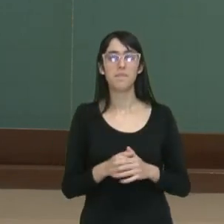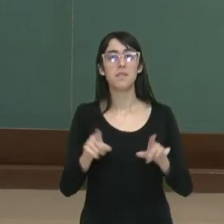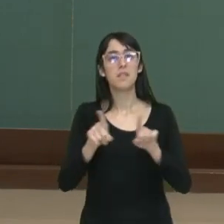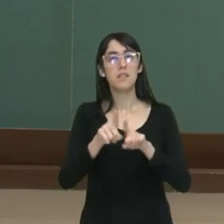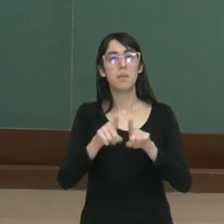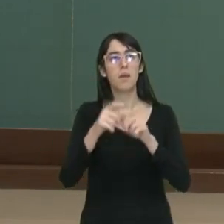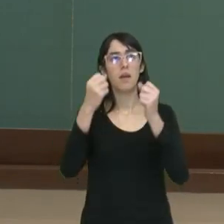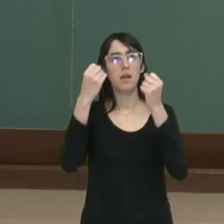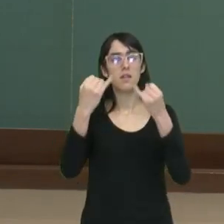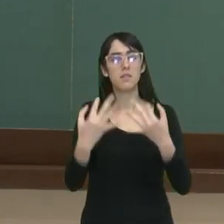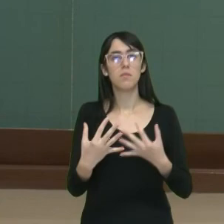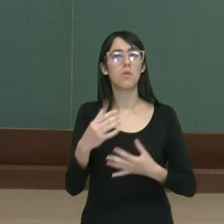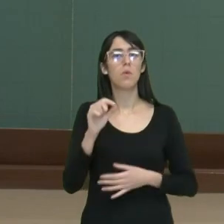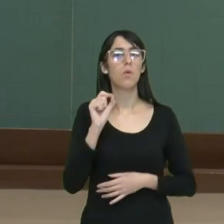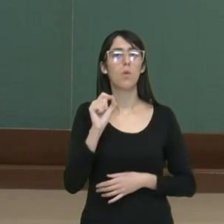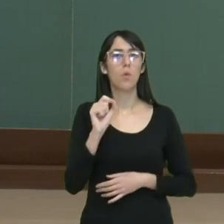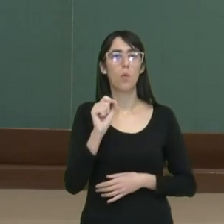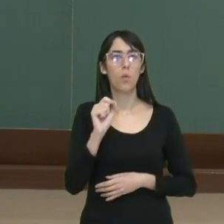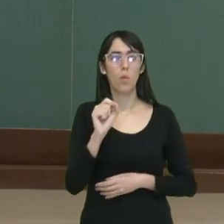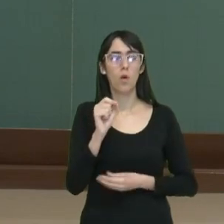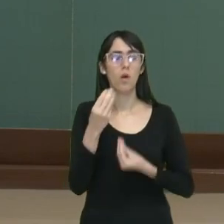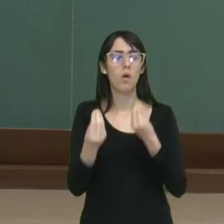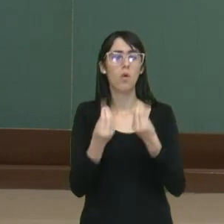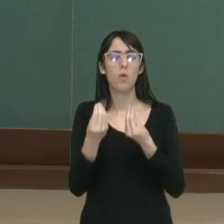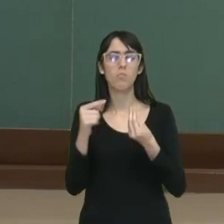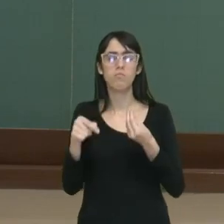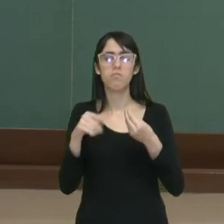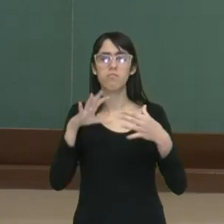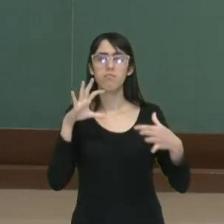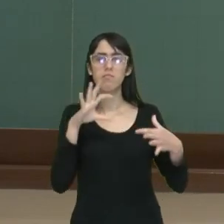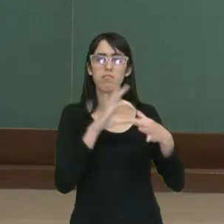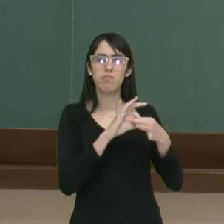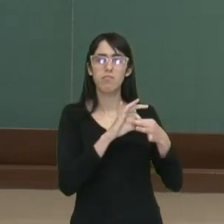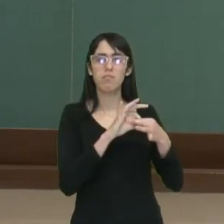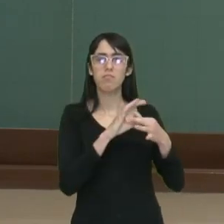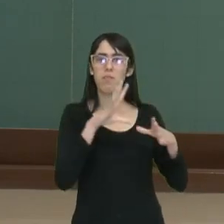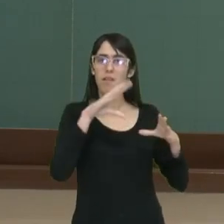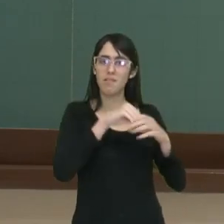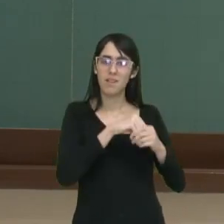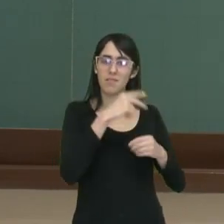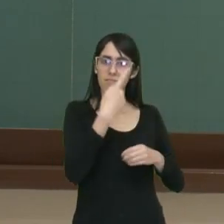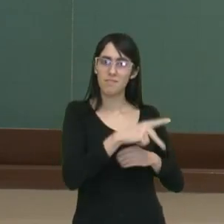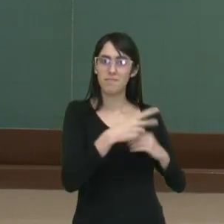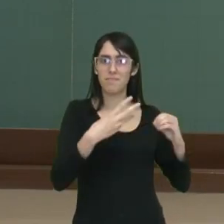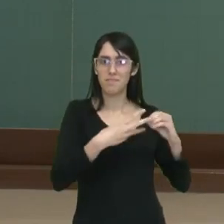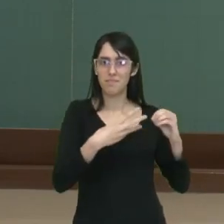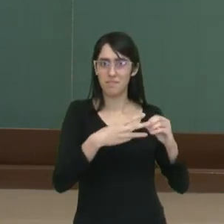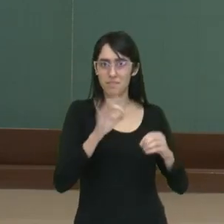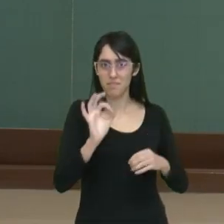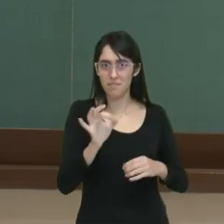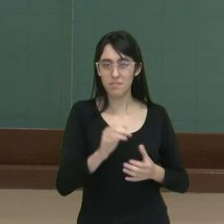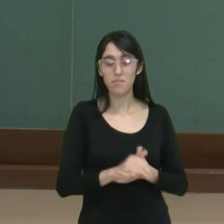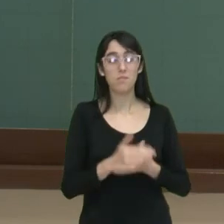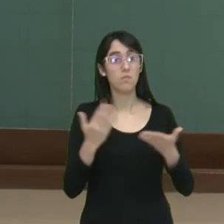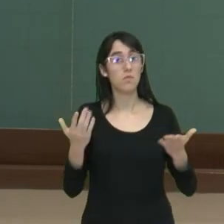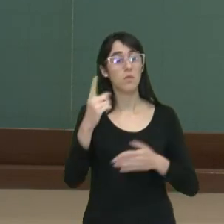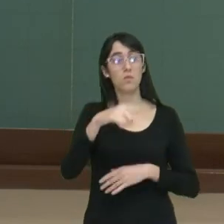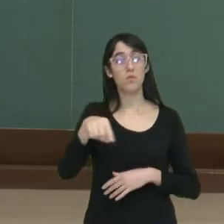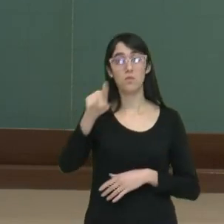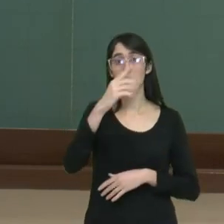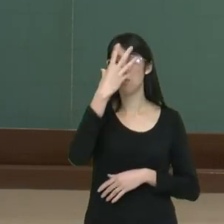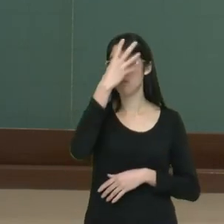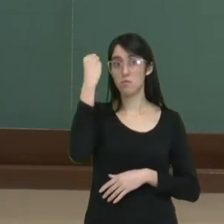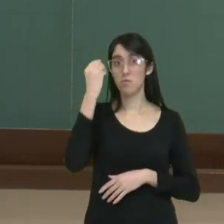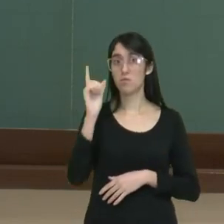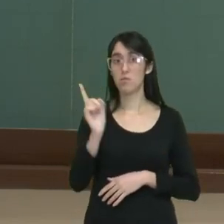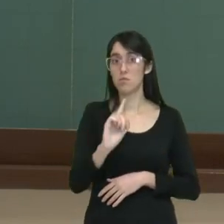né, como isso está associado dentro dessa célula. Então, não esqueçam que